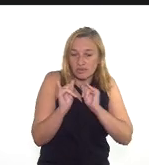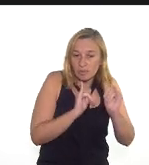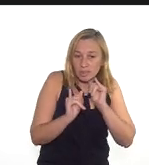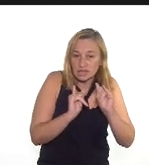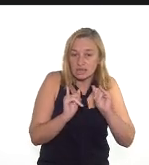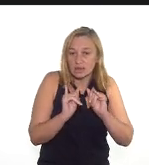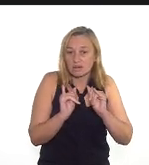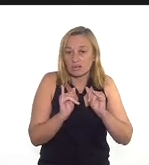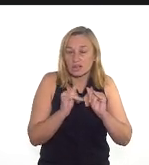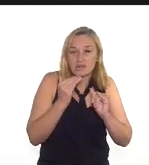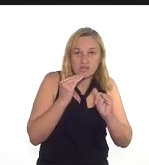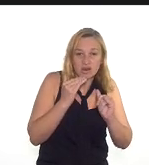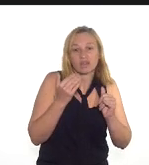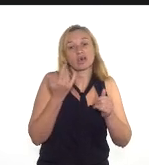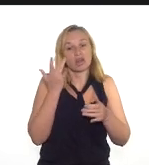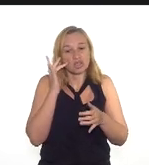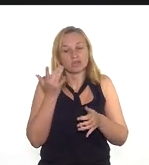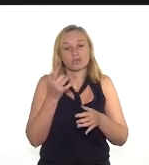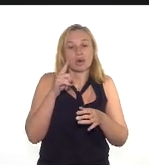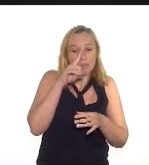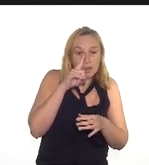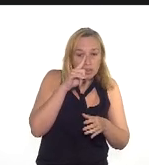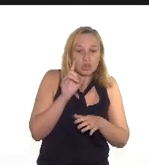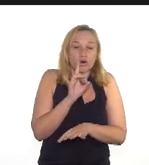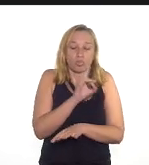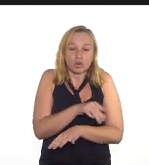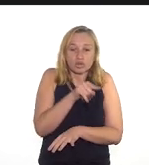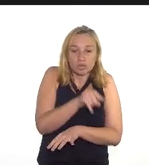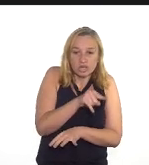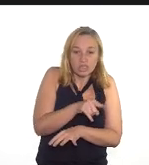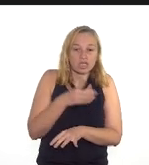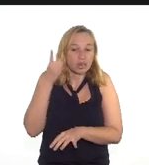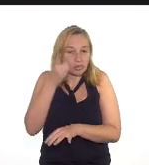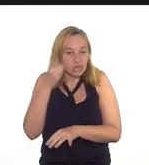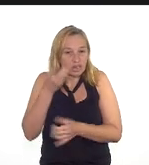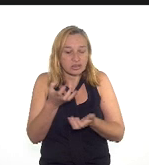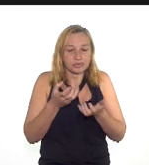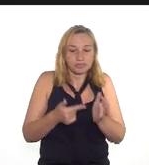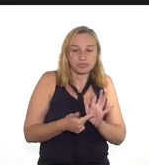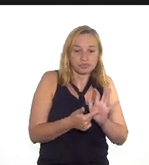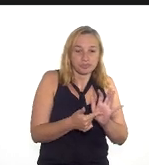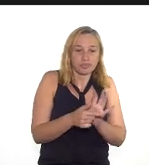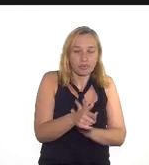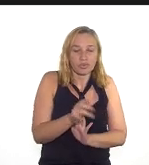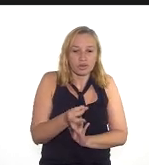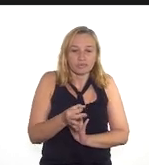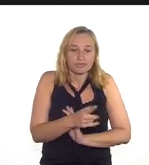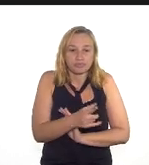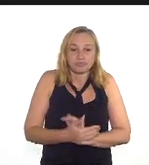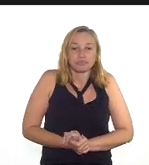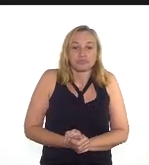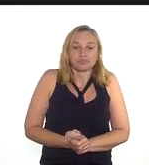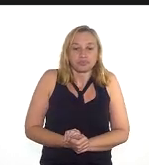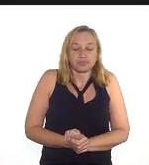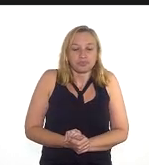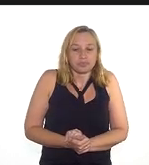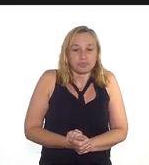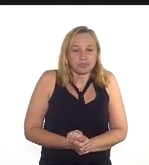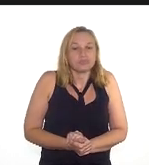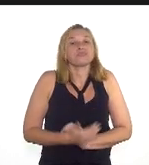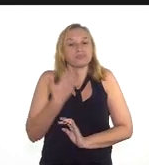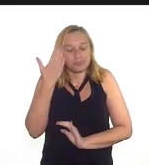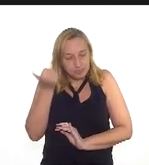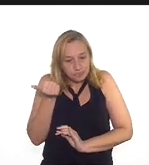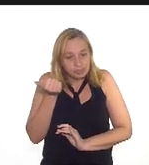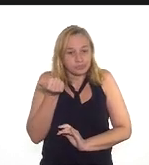acha isso aí meio perigoso. Por último aqui, tá, deputados, a gente quis trazer isso aqui de forma consolidada, mas sabendo